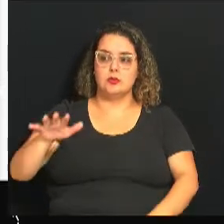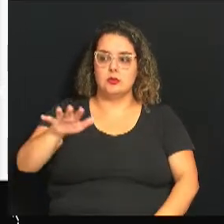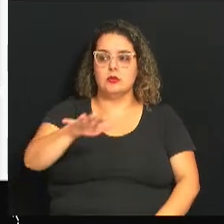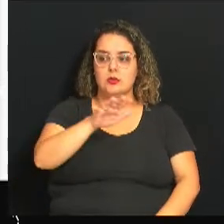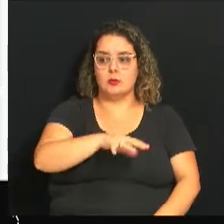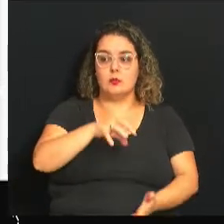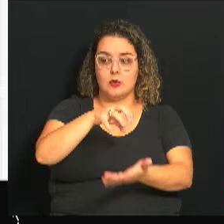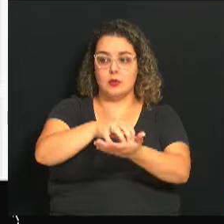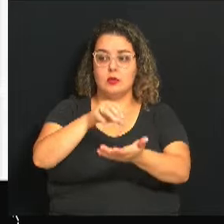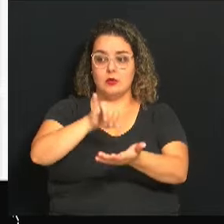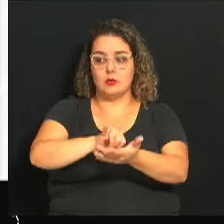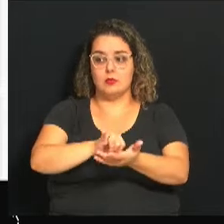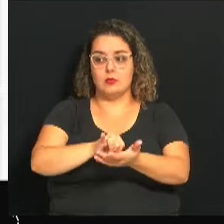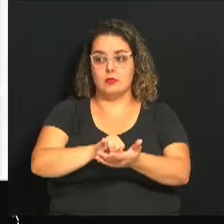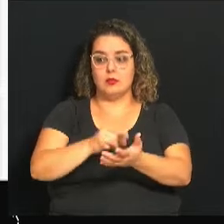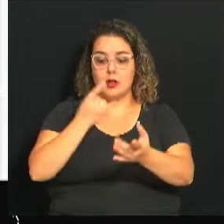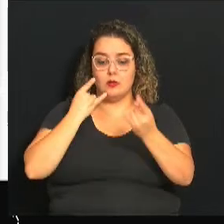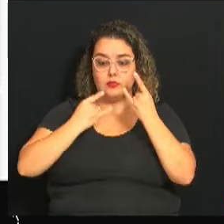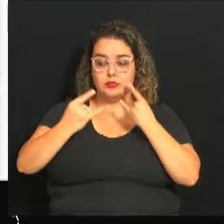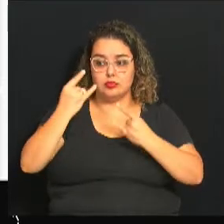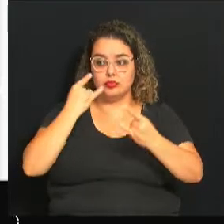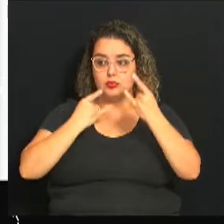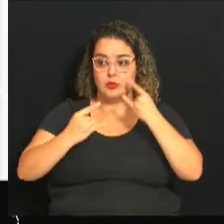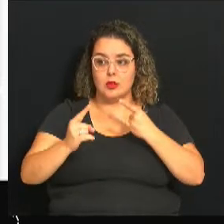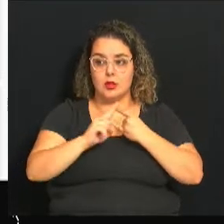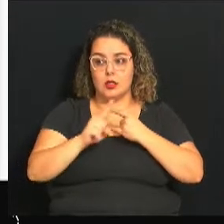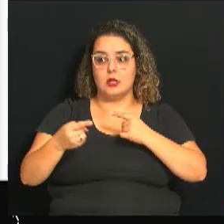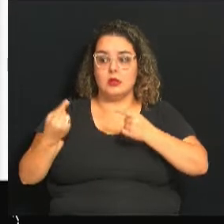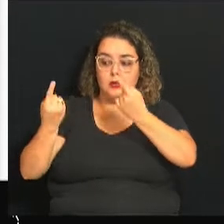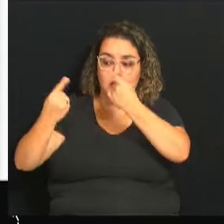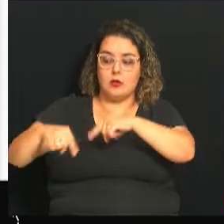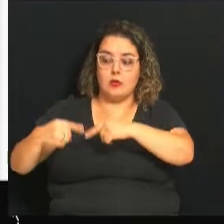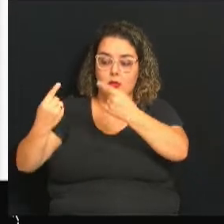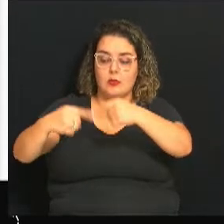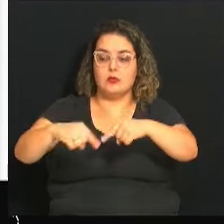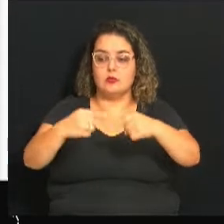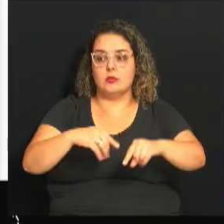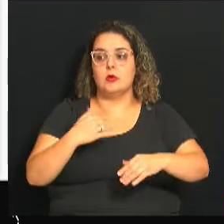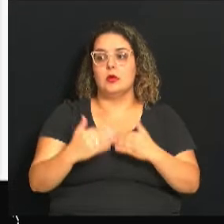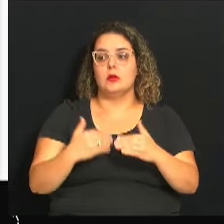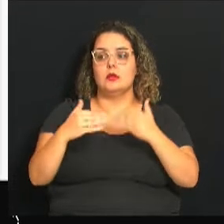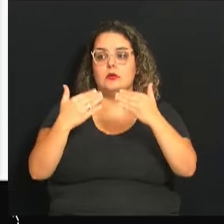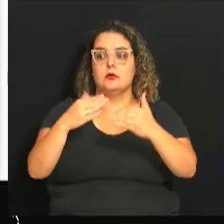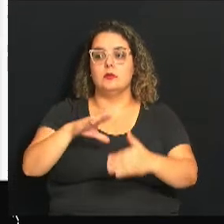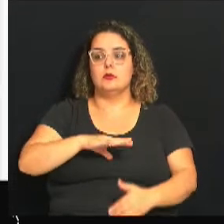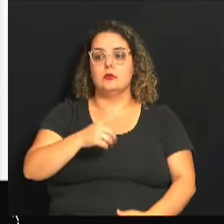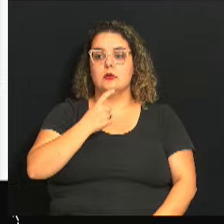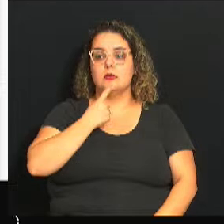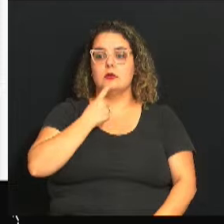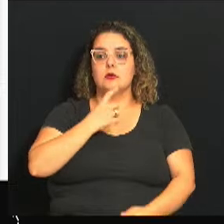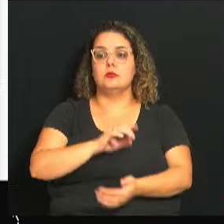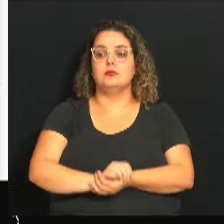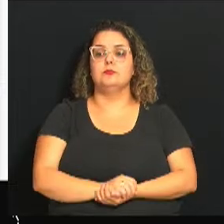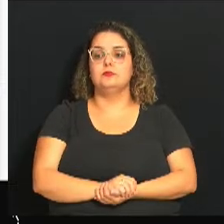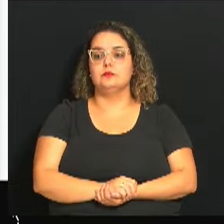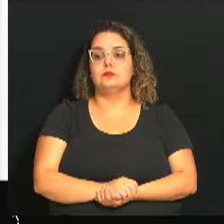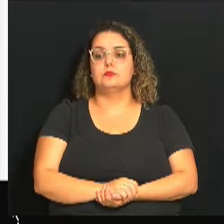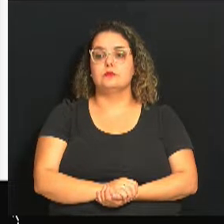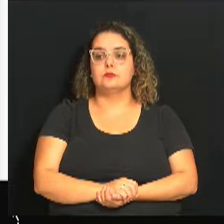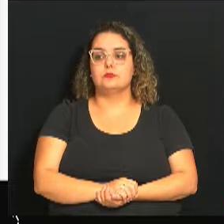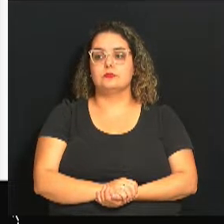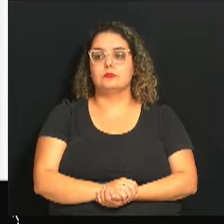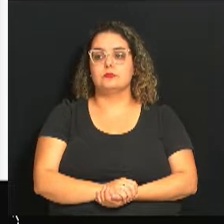mais convidativo e não concorra com as outras regiões que estão em franco desenvolvimento na cidade, né? Então, isso é importante a